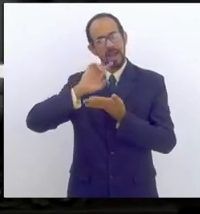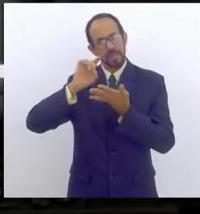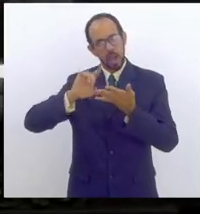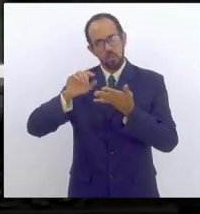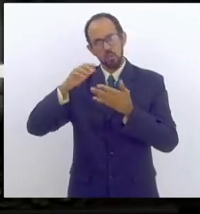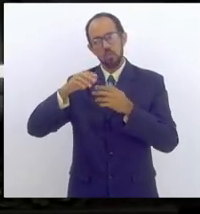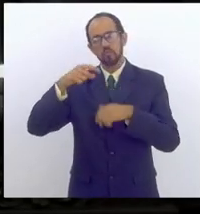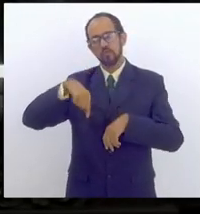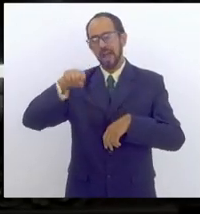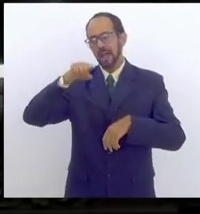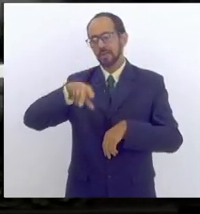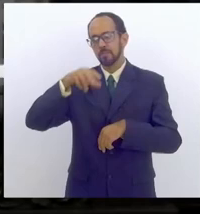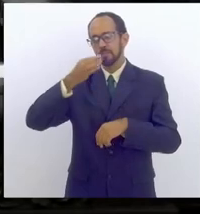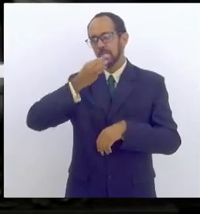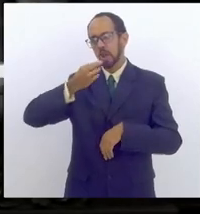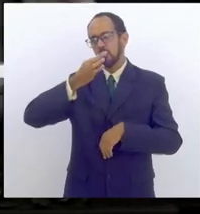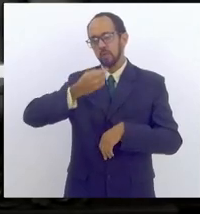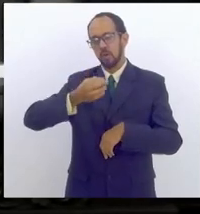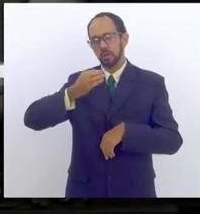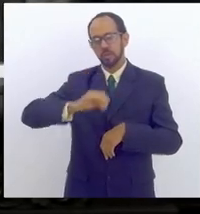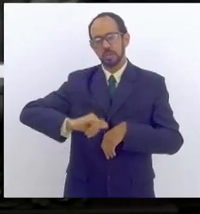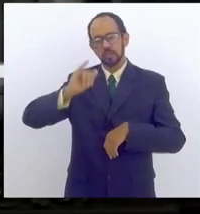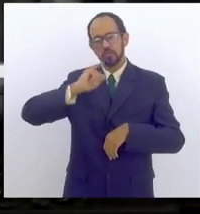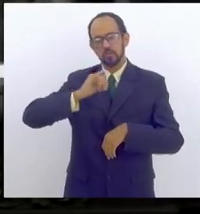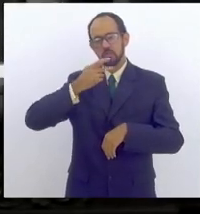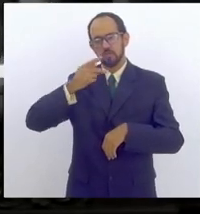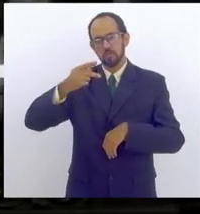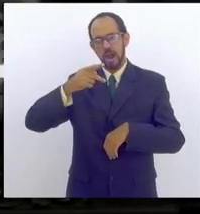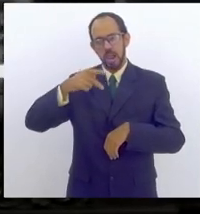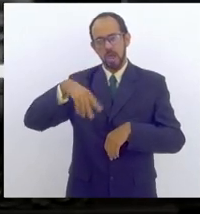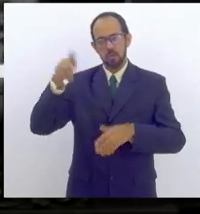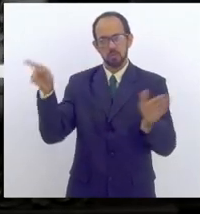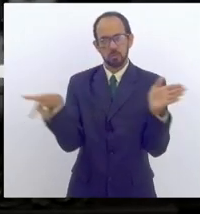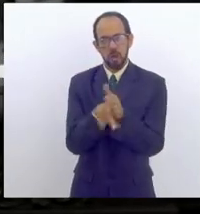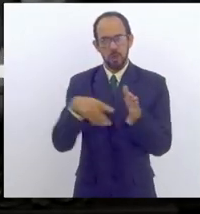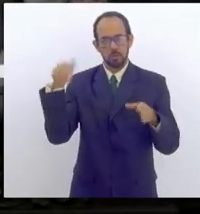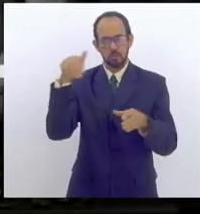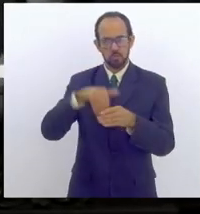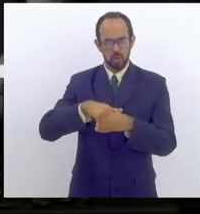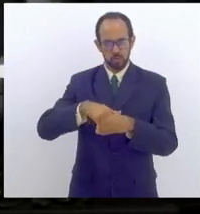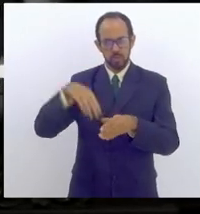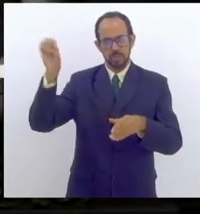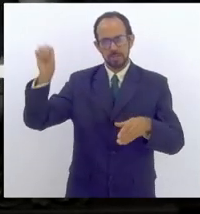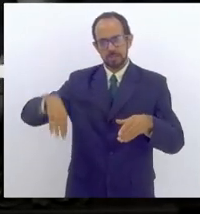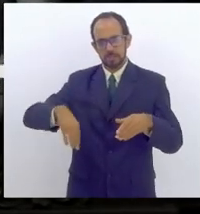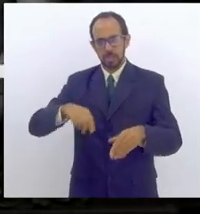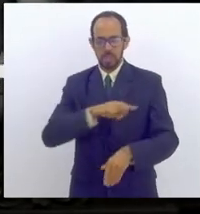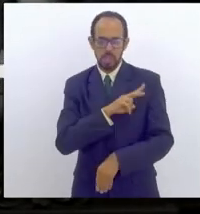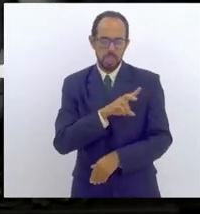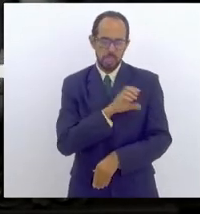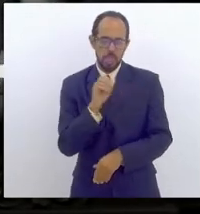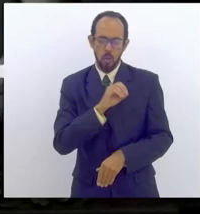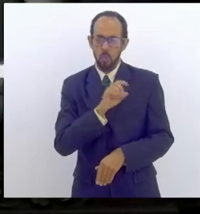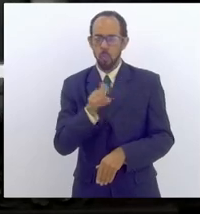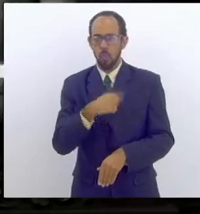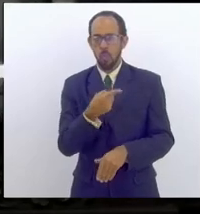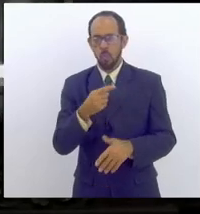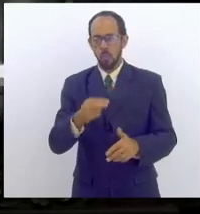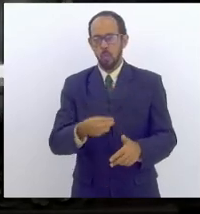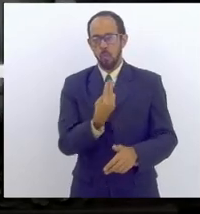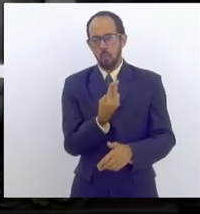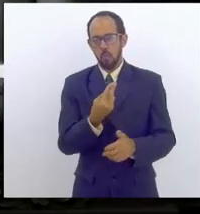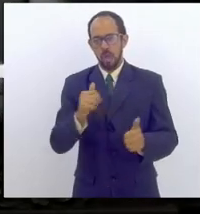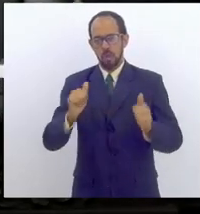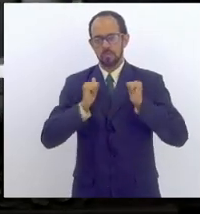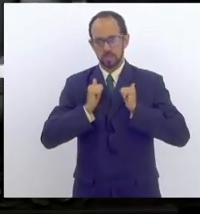no microfone, proclama seu voto. Voto sim, não ou abstenção. E vai